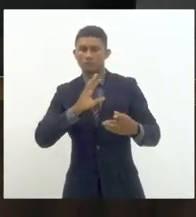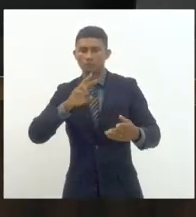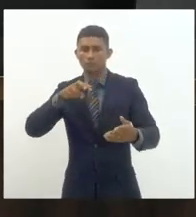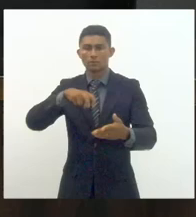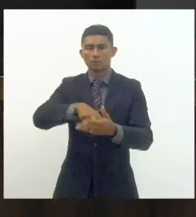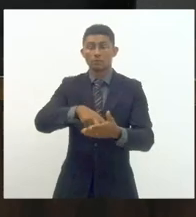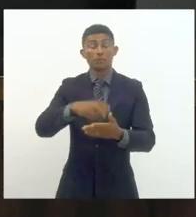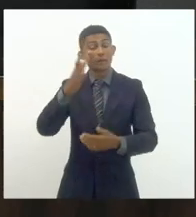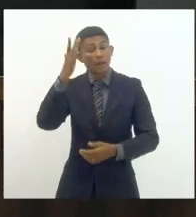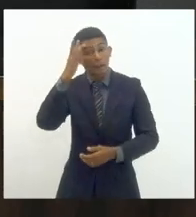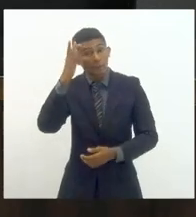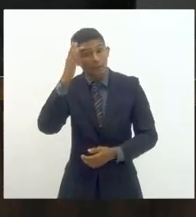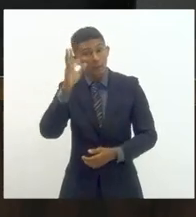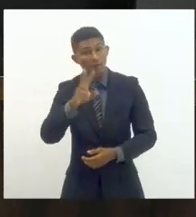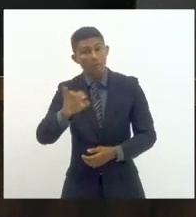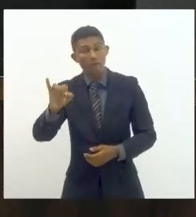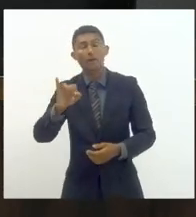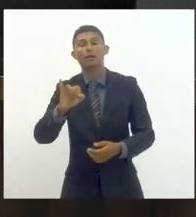assinada a Lei Orgânica,